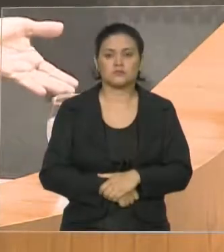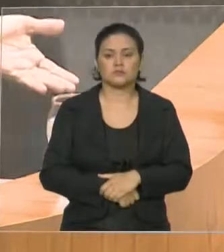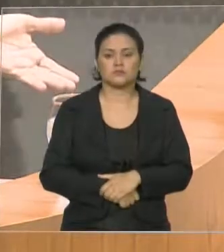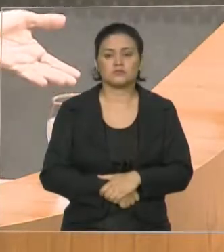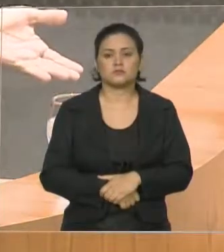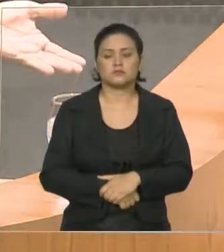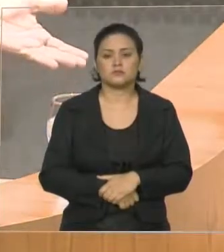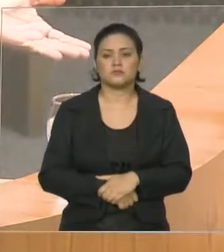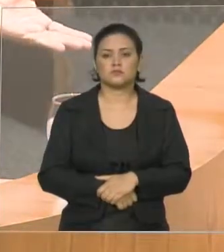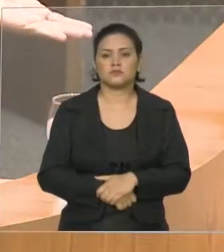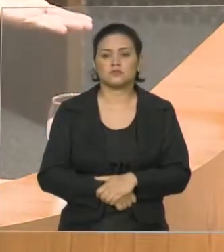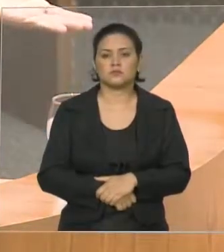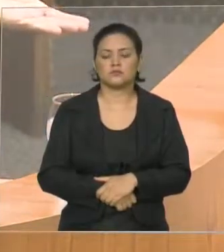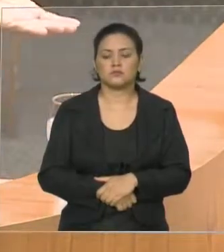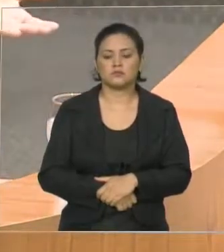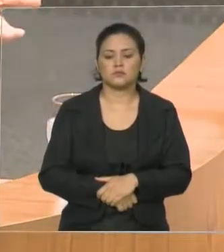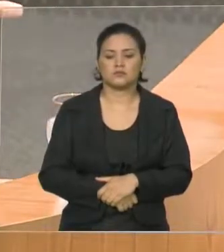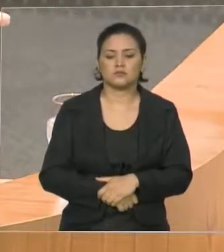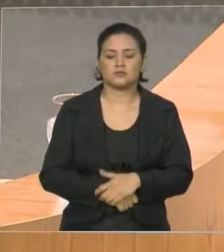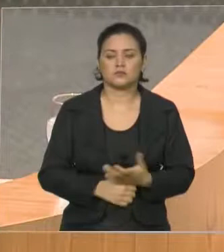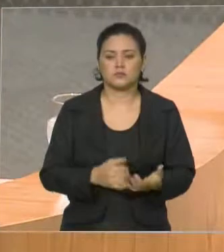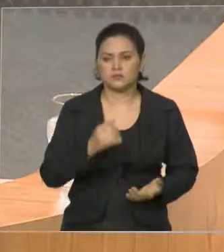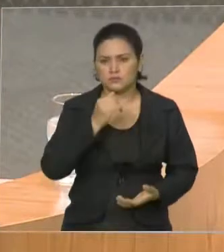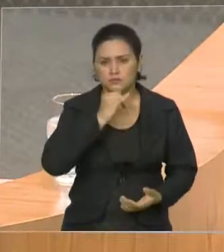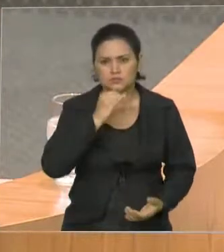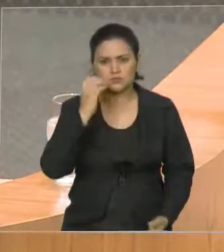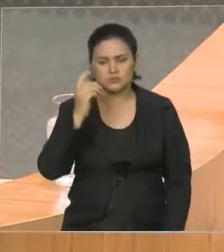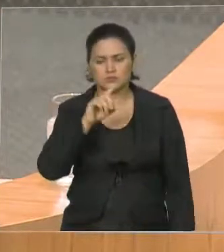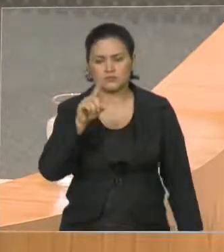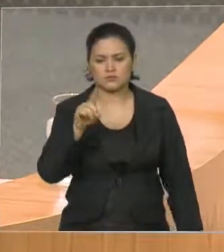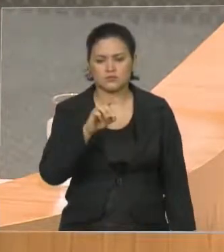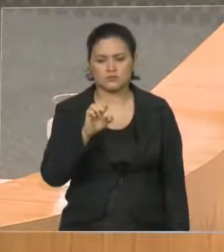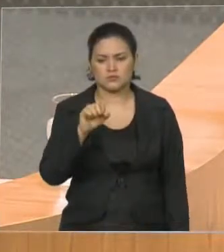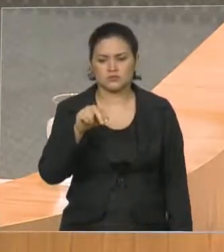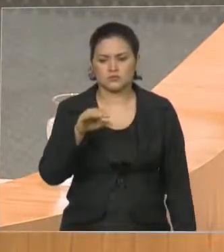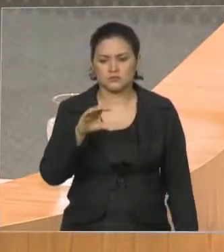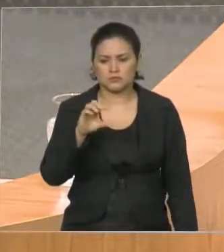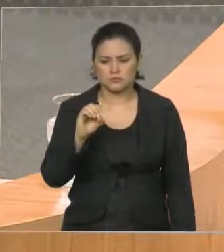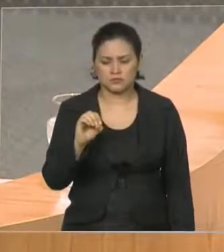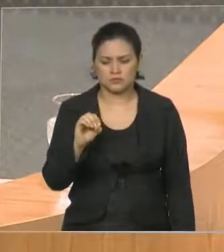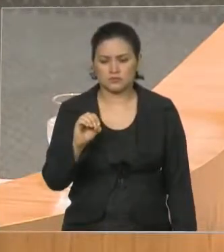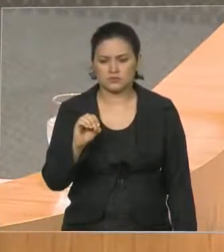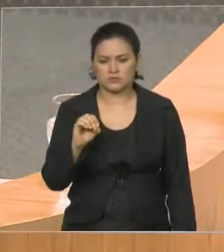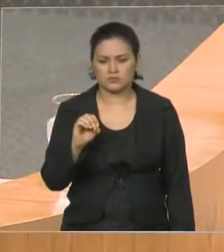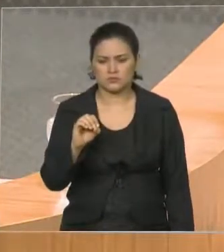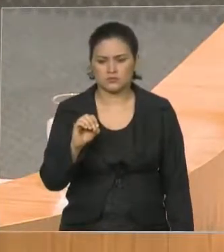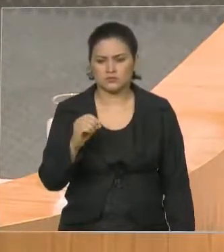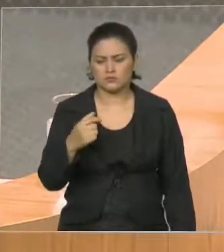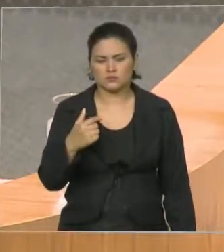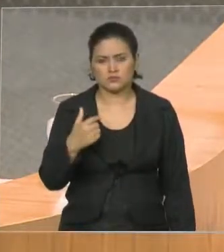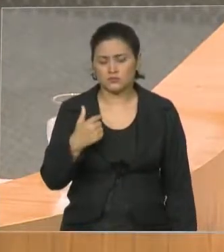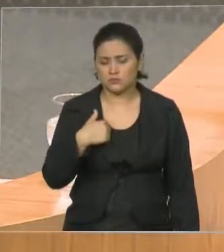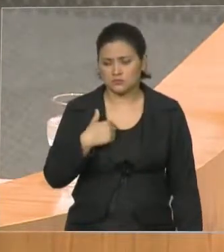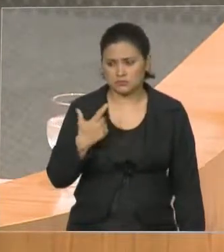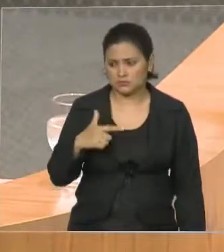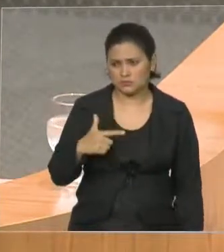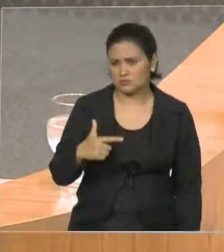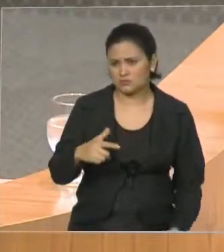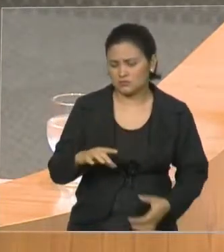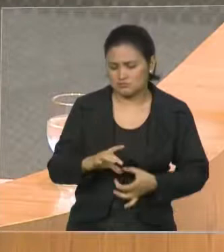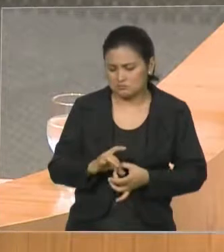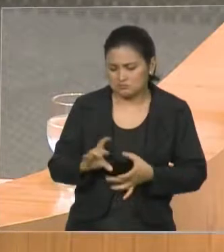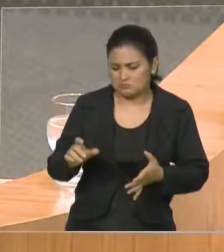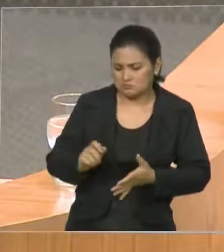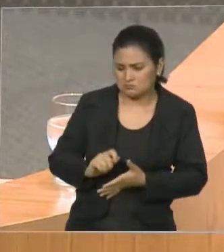deputado que me antecedeu, o deputado Zé Inácio, eu não tenho autorização nenhuma, procuração nenhuma para falar do deputado Zé Inácio.